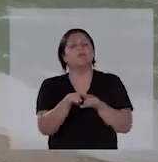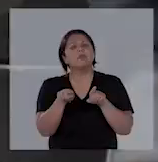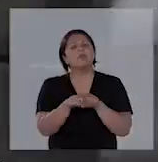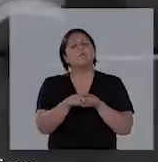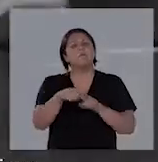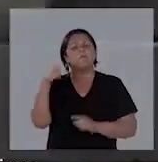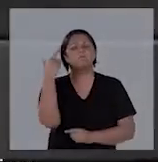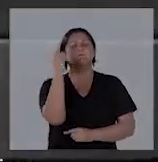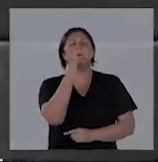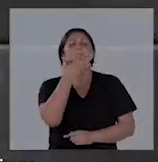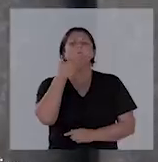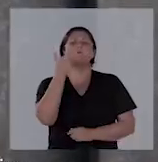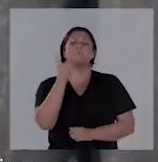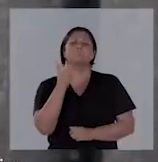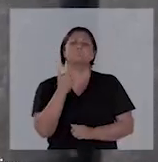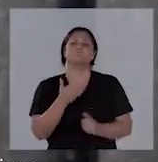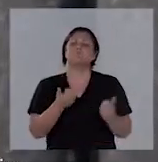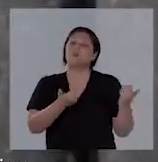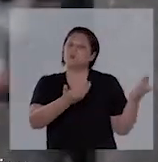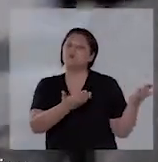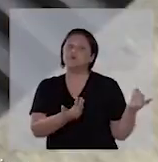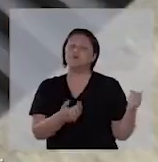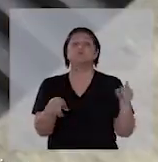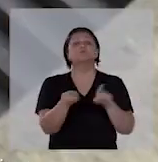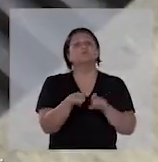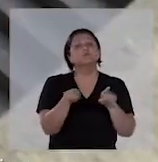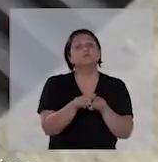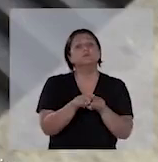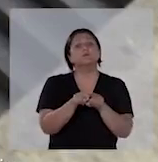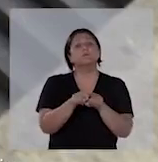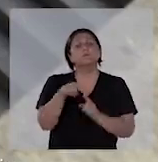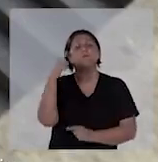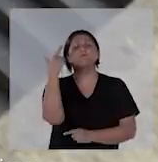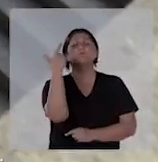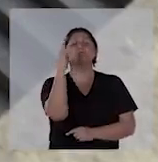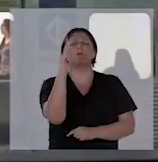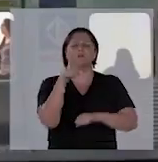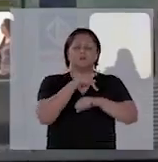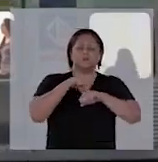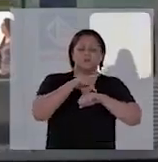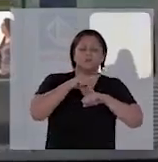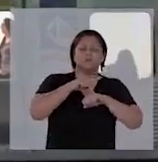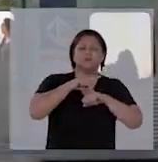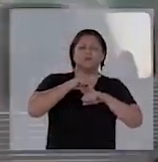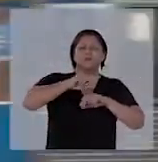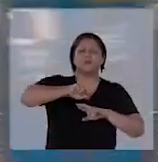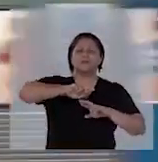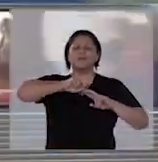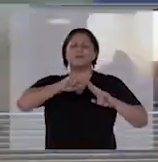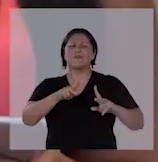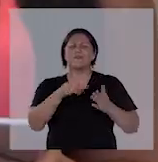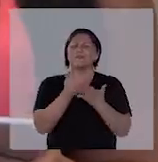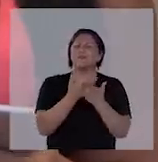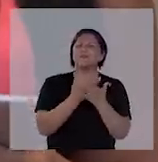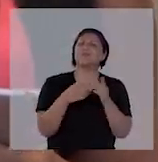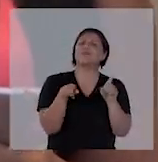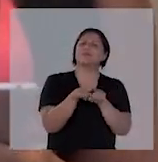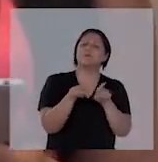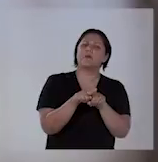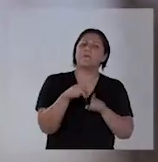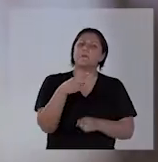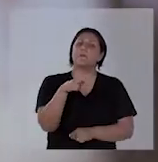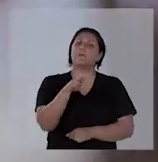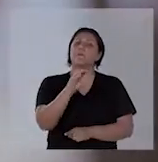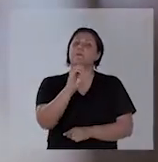nordeste os jovens passarão a ter mais oportunidades com ciência sem fronteiras o programa universidade para todos fies